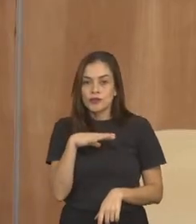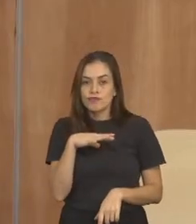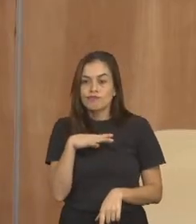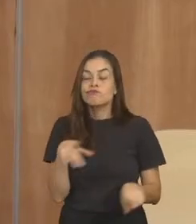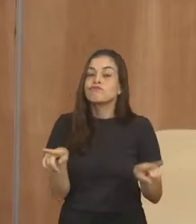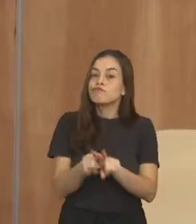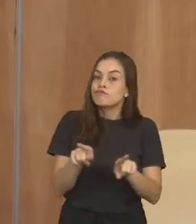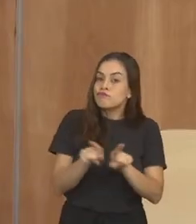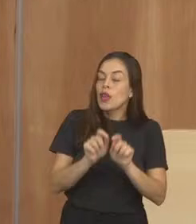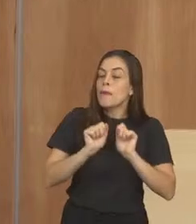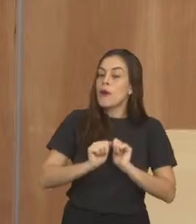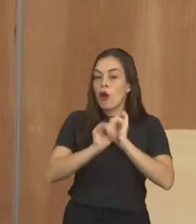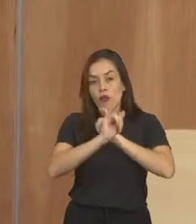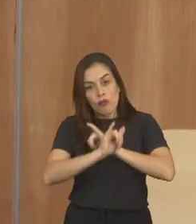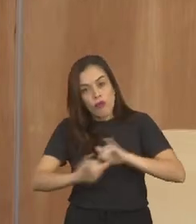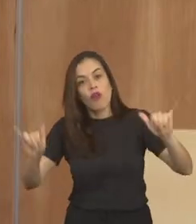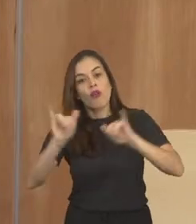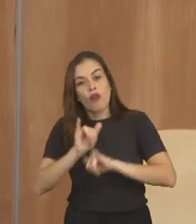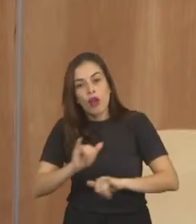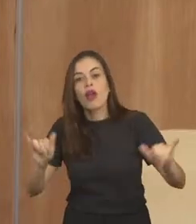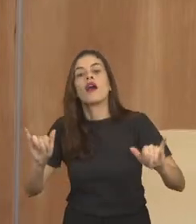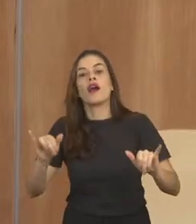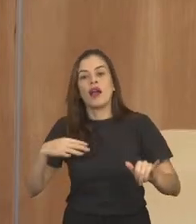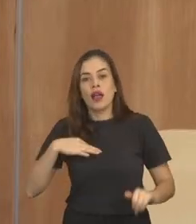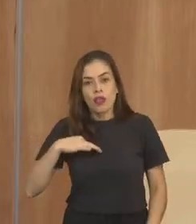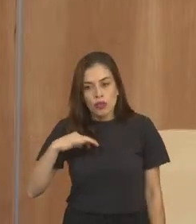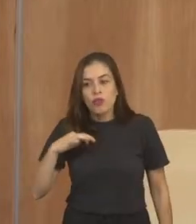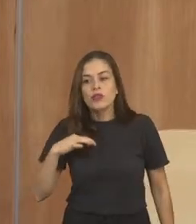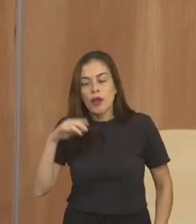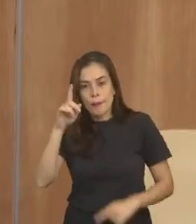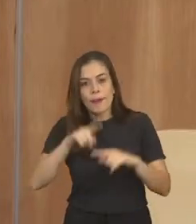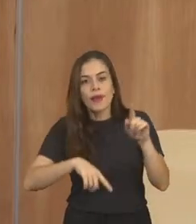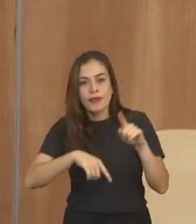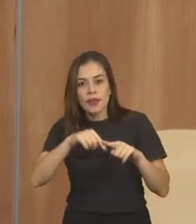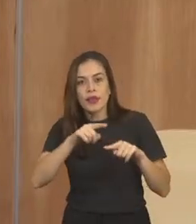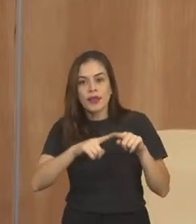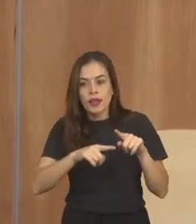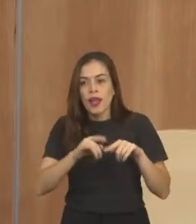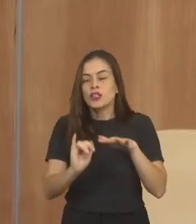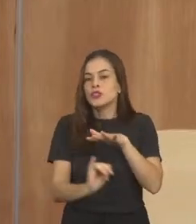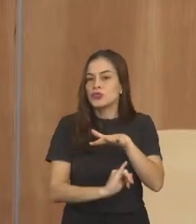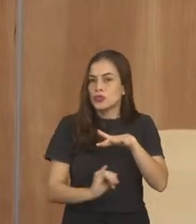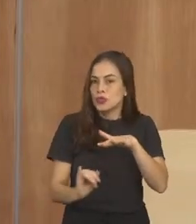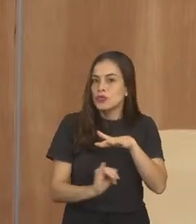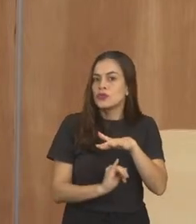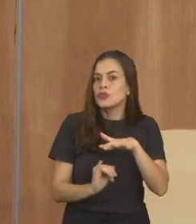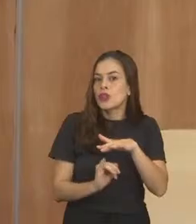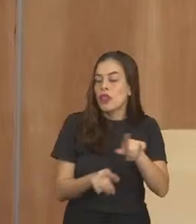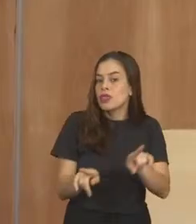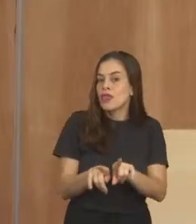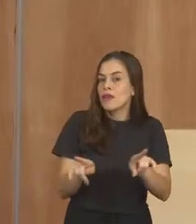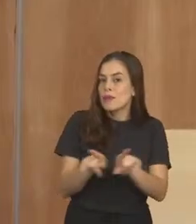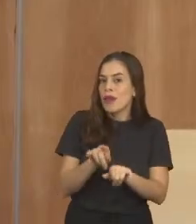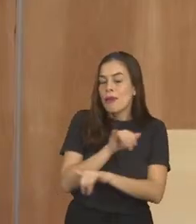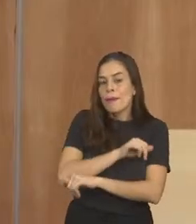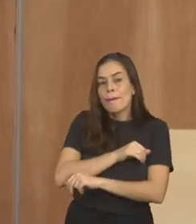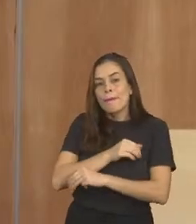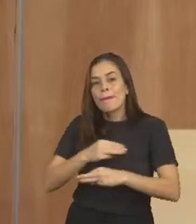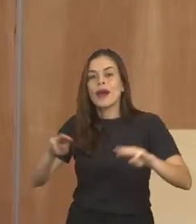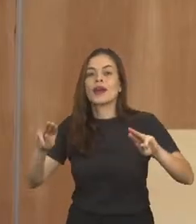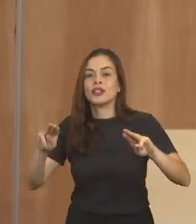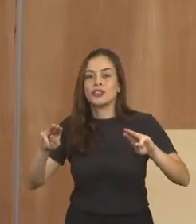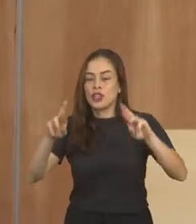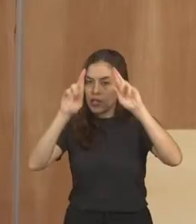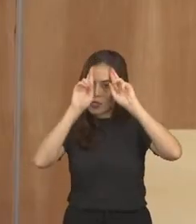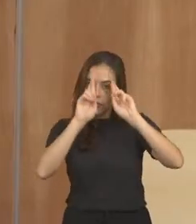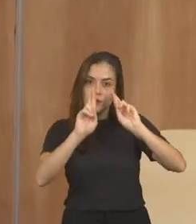poderão também divulgar a doação em materiais institucionais e ações de marketing,